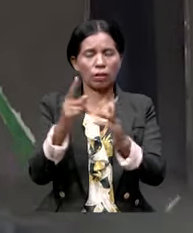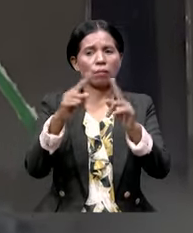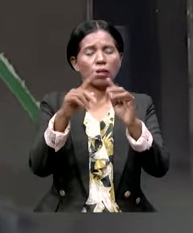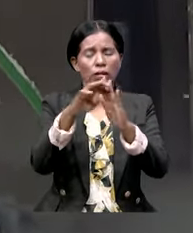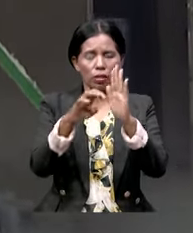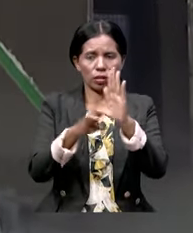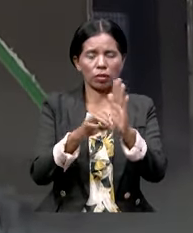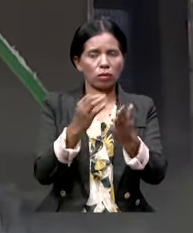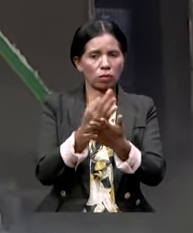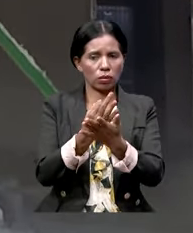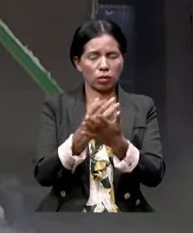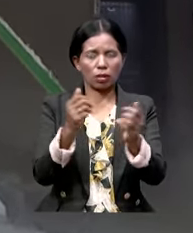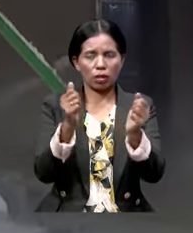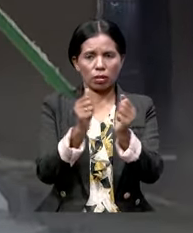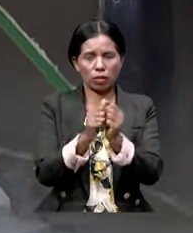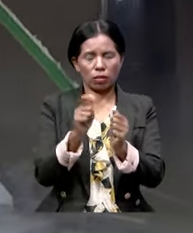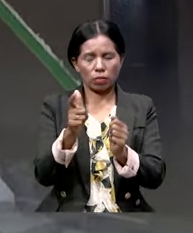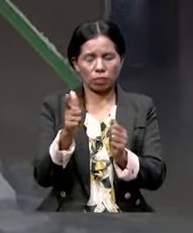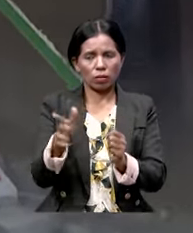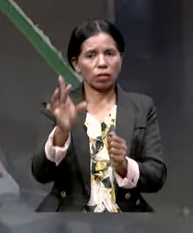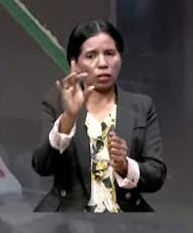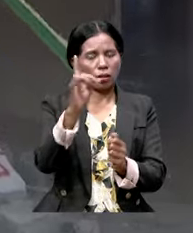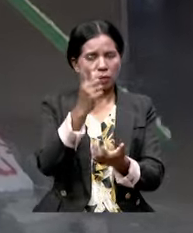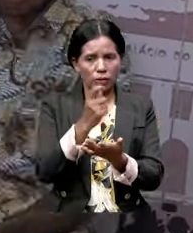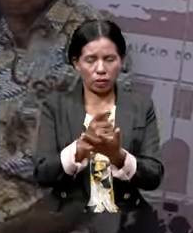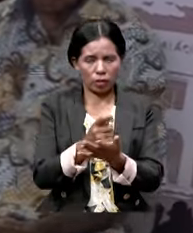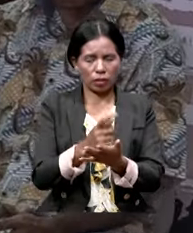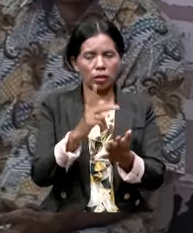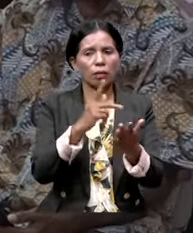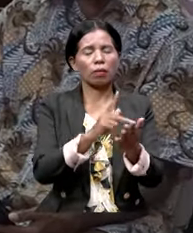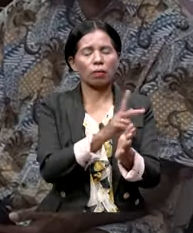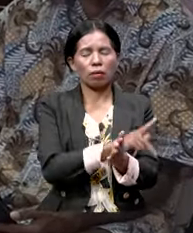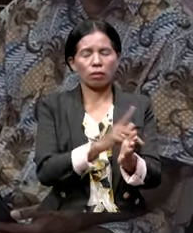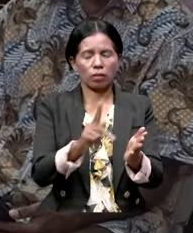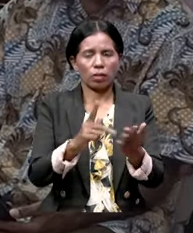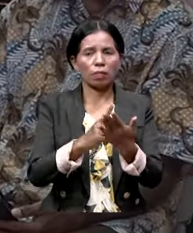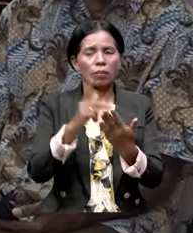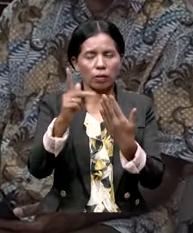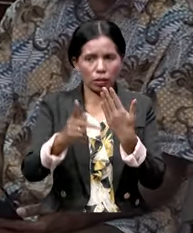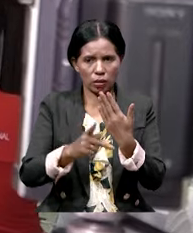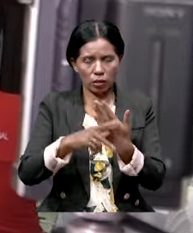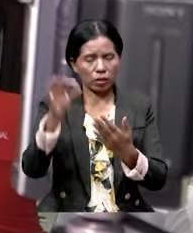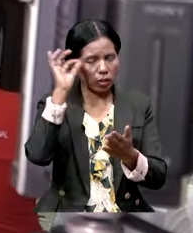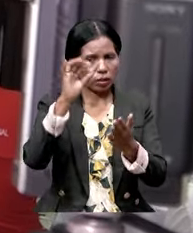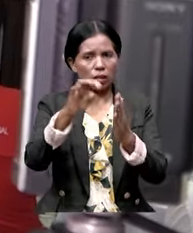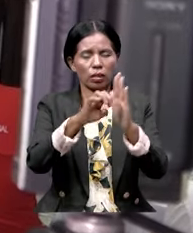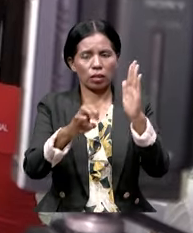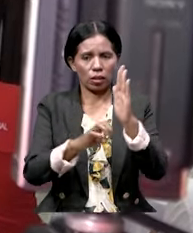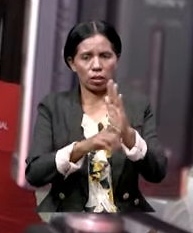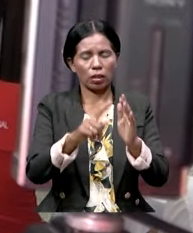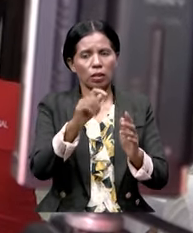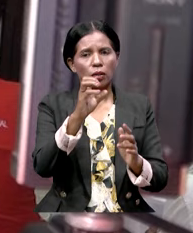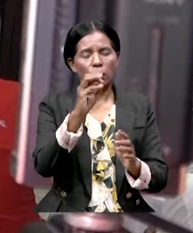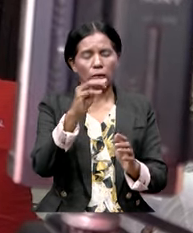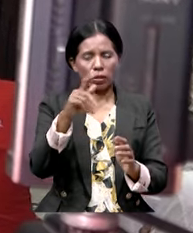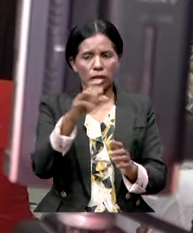ho montante rihun ruanulu resin waluliu. Ia programa MIT de prese esta ne secretario estado assunto toponimi na